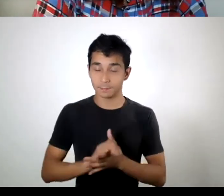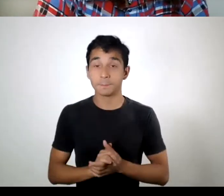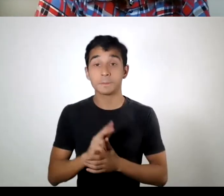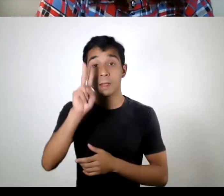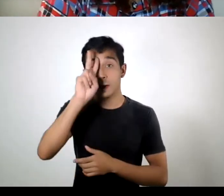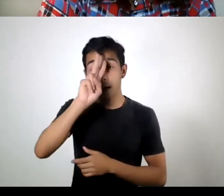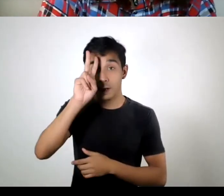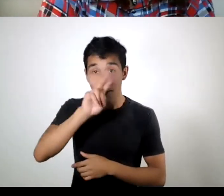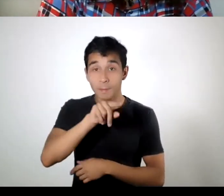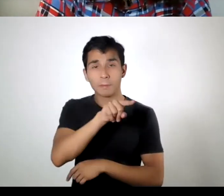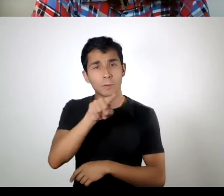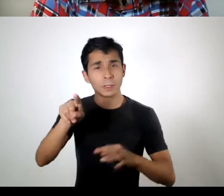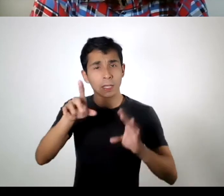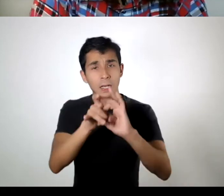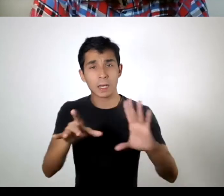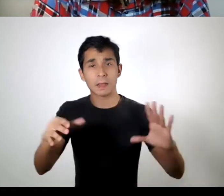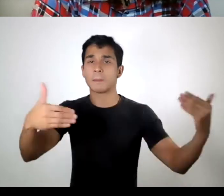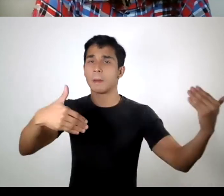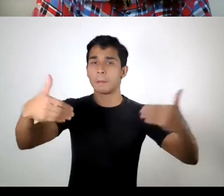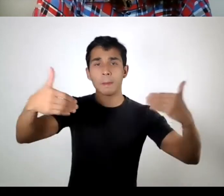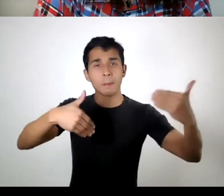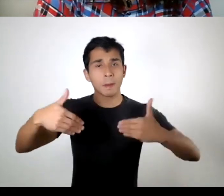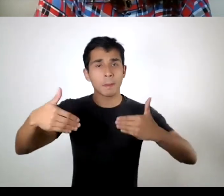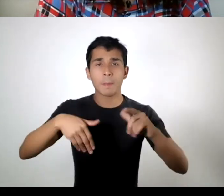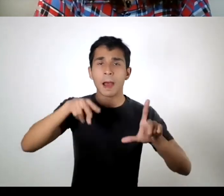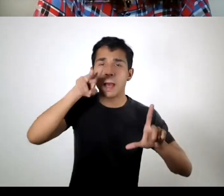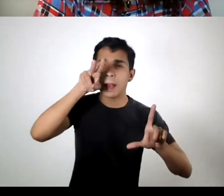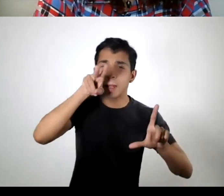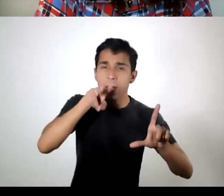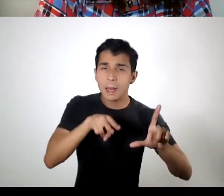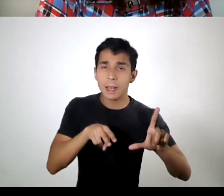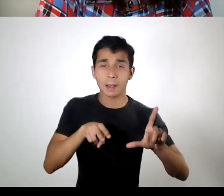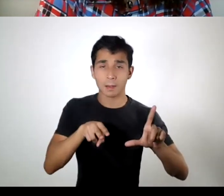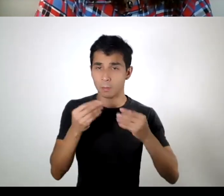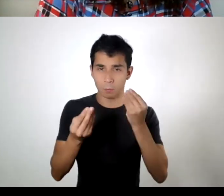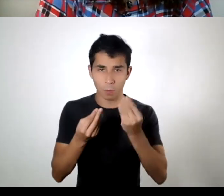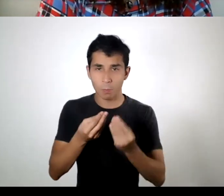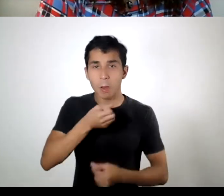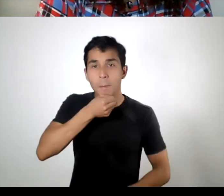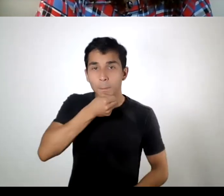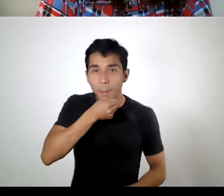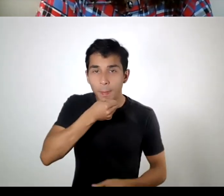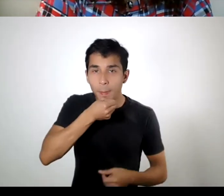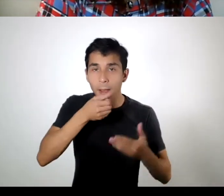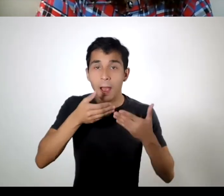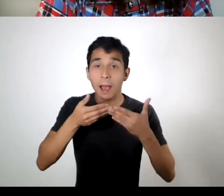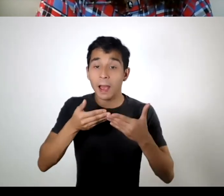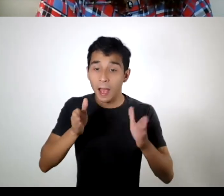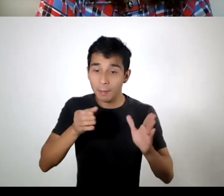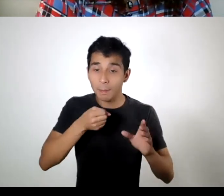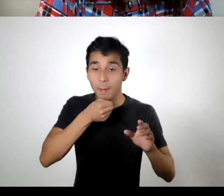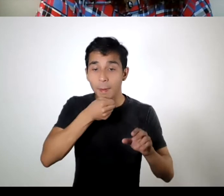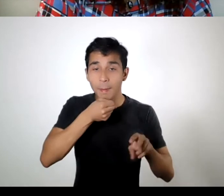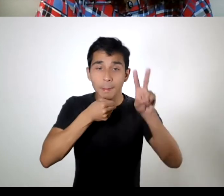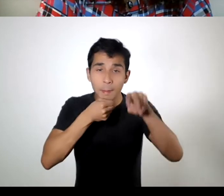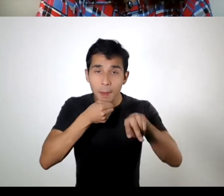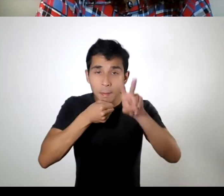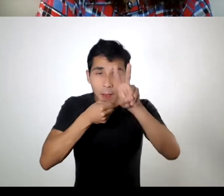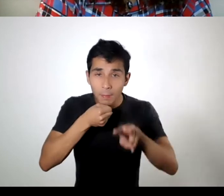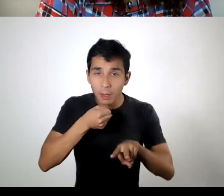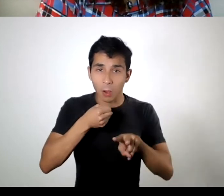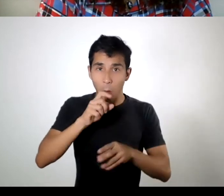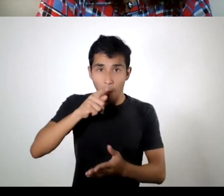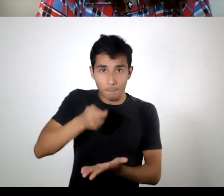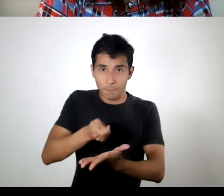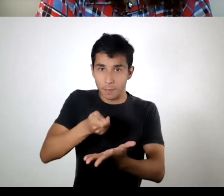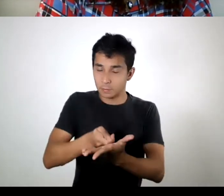pode participar nesse momento, ligando o microfone, mas também não é obrigatório, fiquem à vontade.